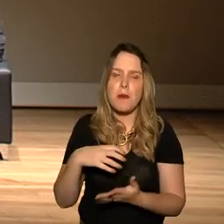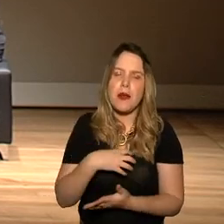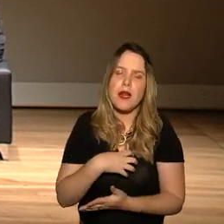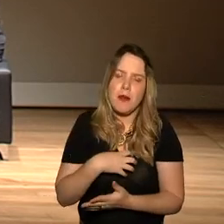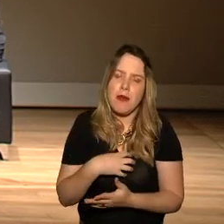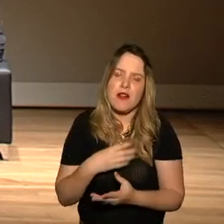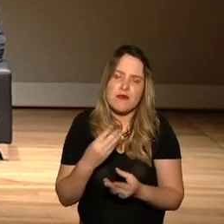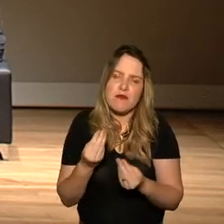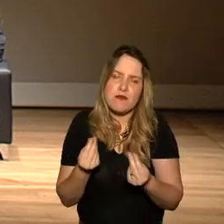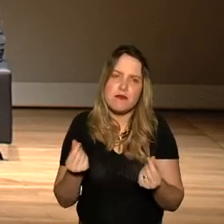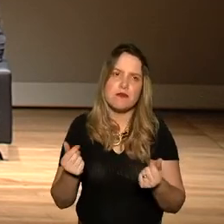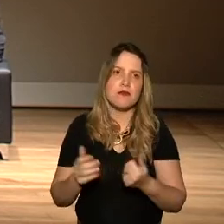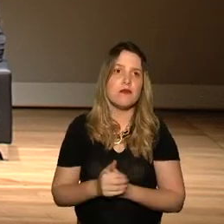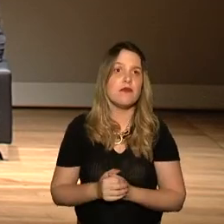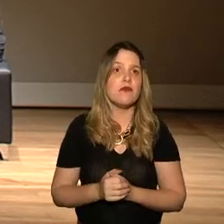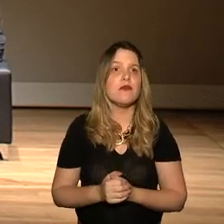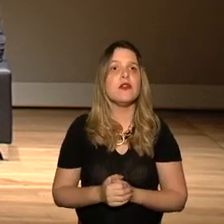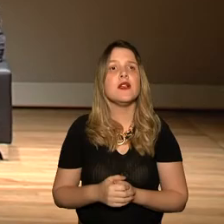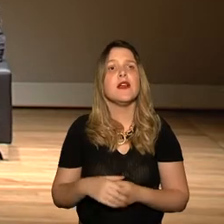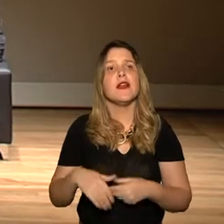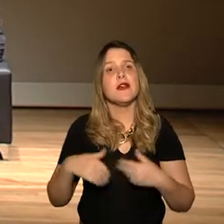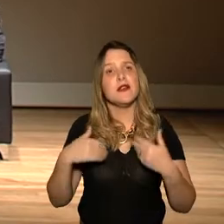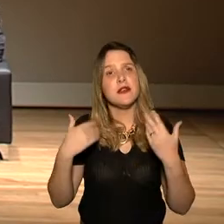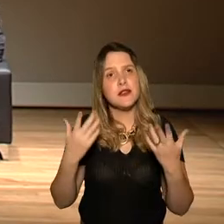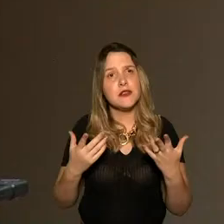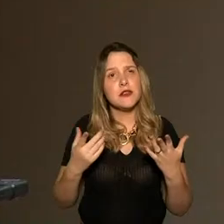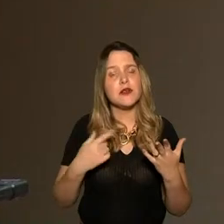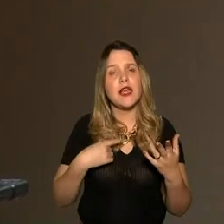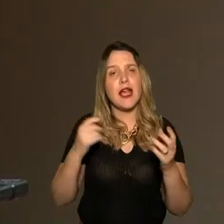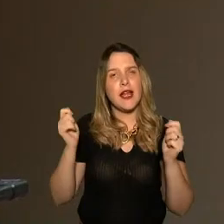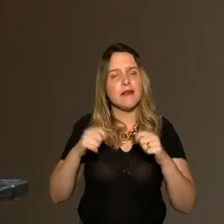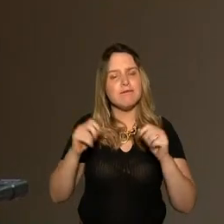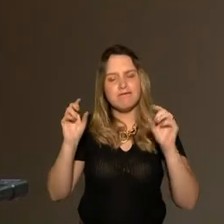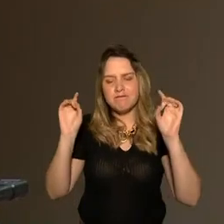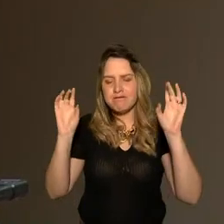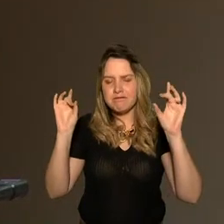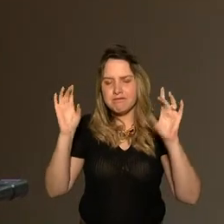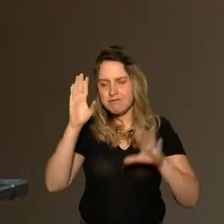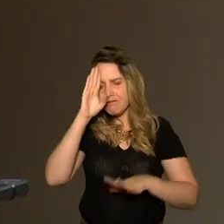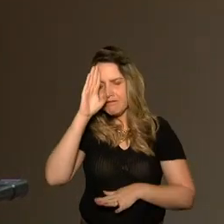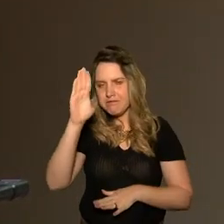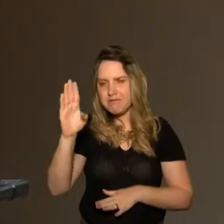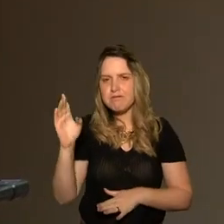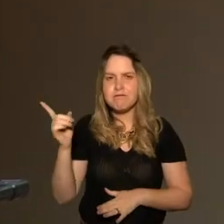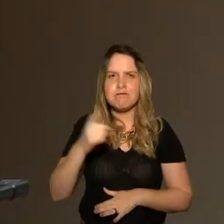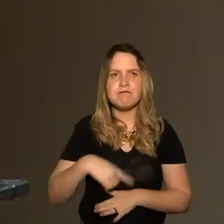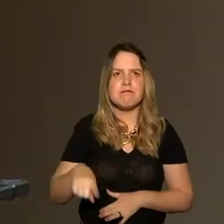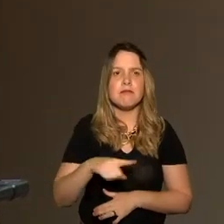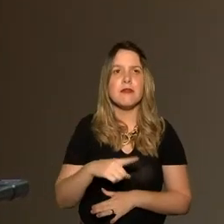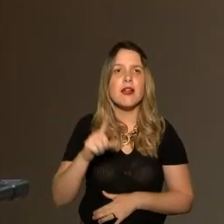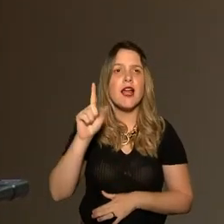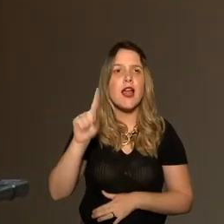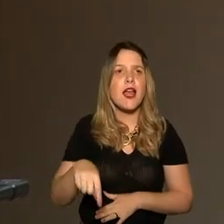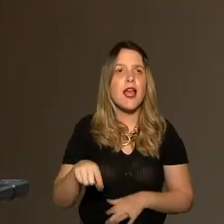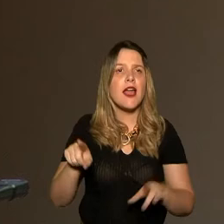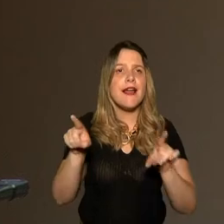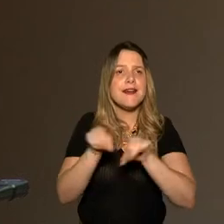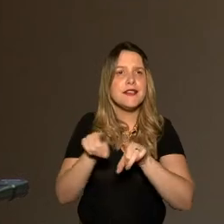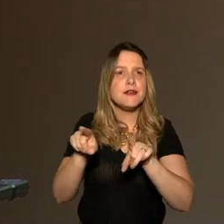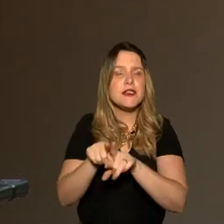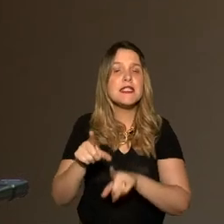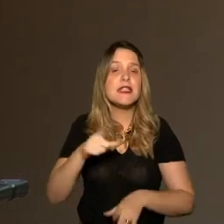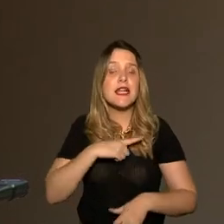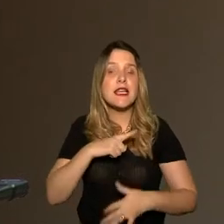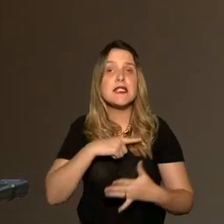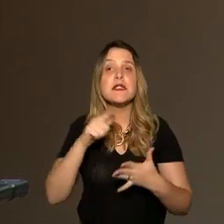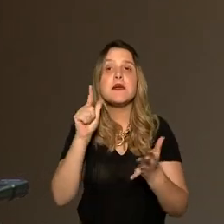distante não isso isso é fundamental e eu fico pensando como jornalista cultural eu queria também ter esse